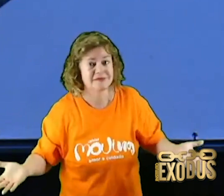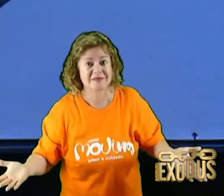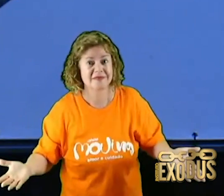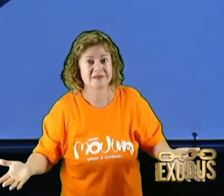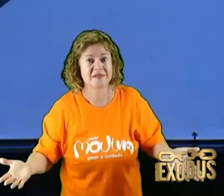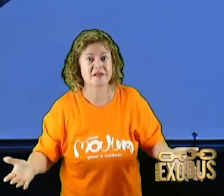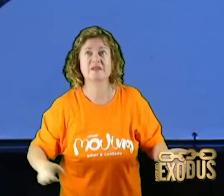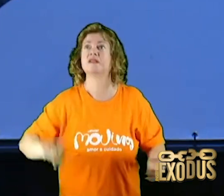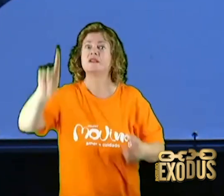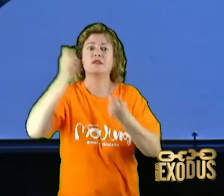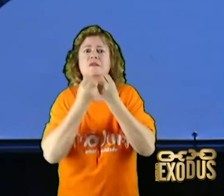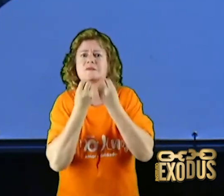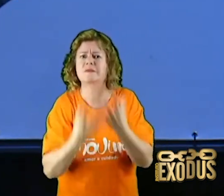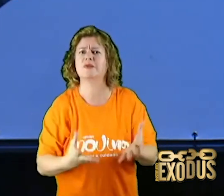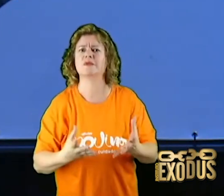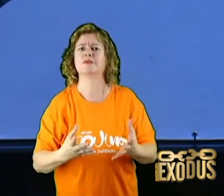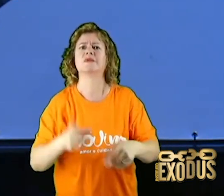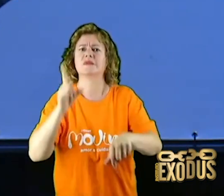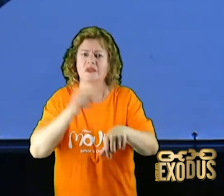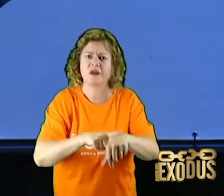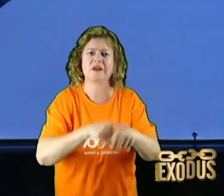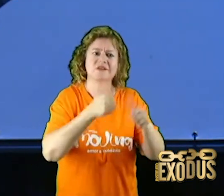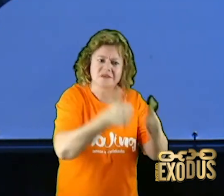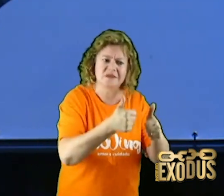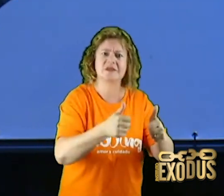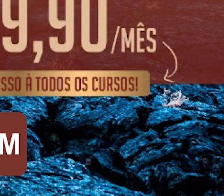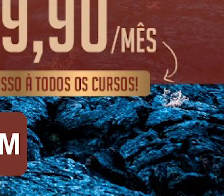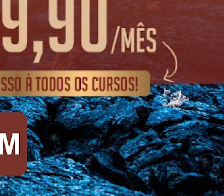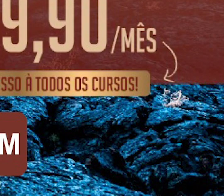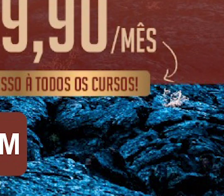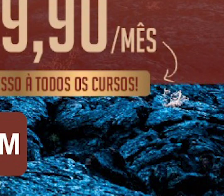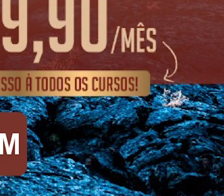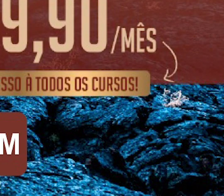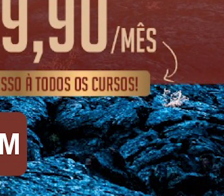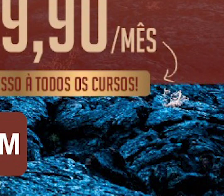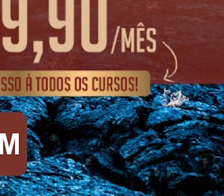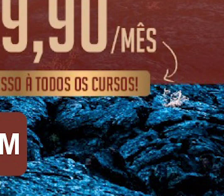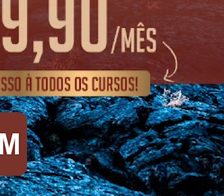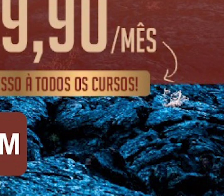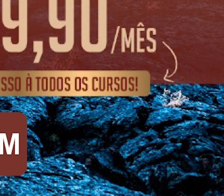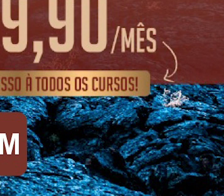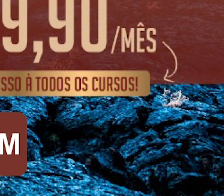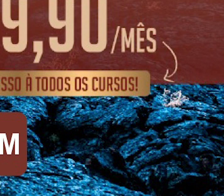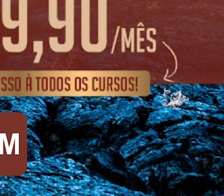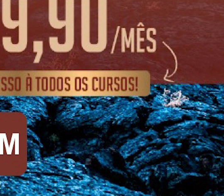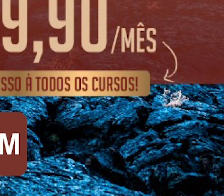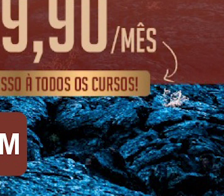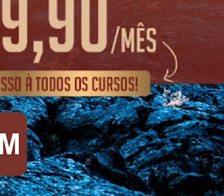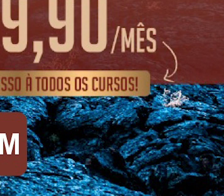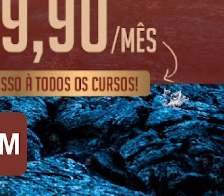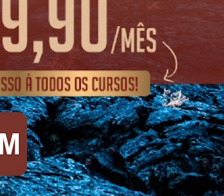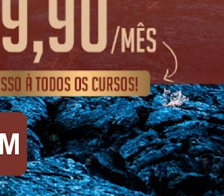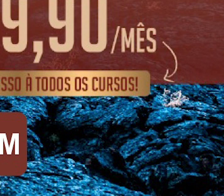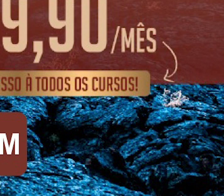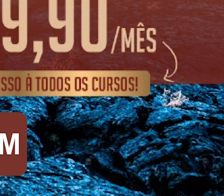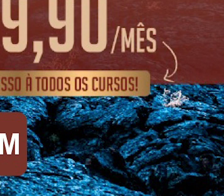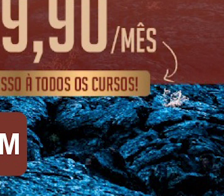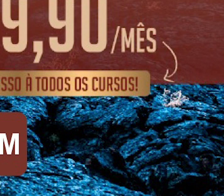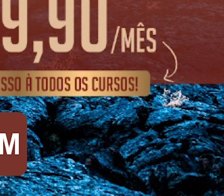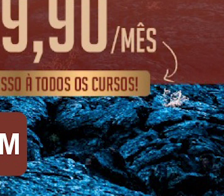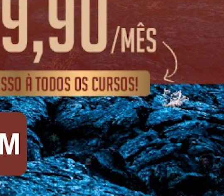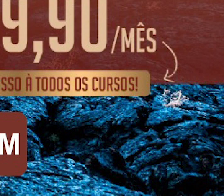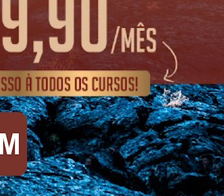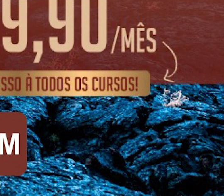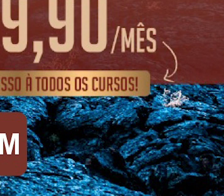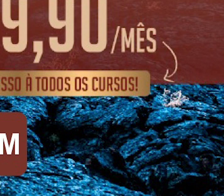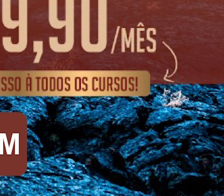nos momentos ruins. Deus pode me livrar da fornalha? Pode. Mas se Ele não me livrar, Ele vai continuar sendo Deus. Então a minha